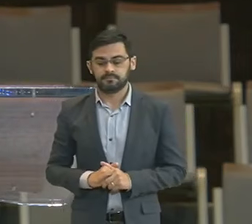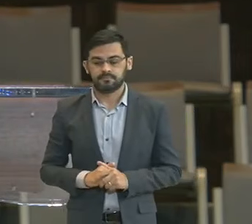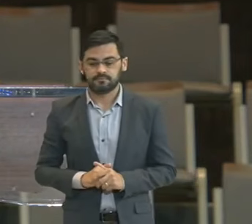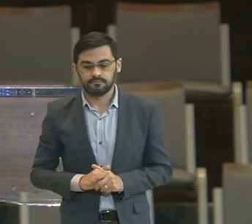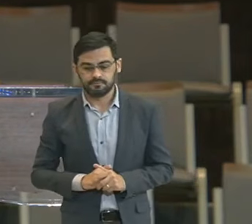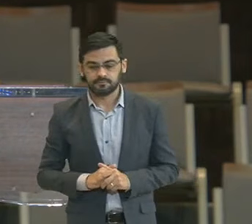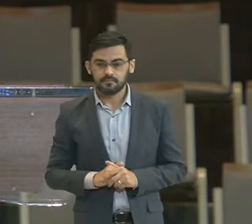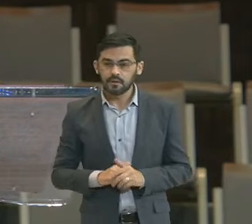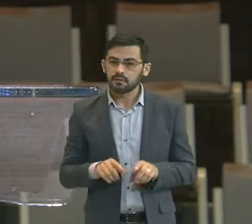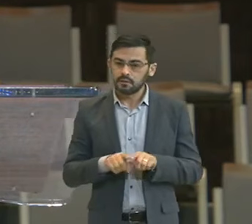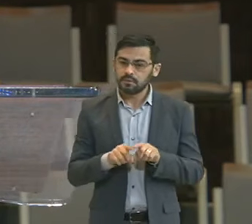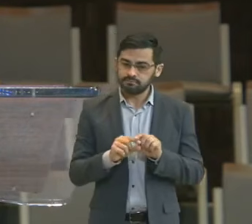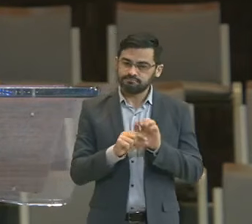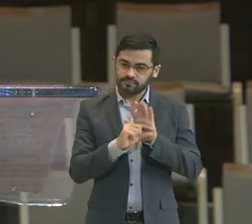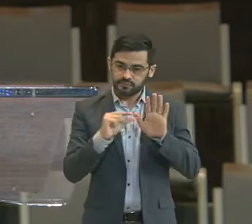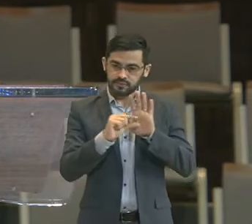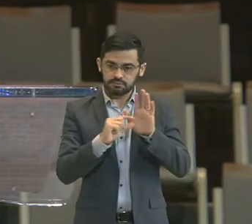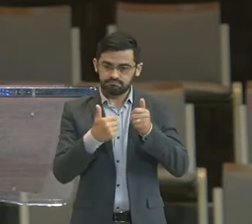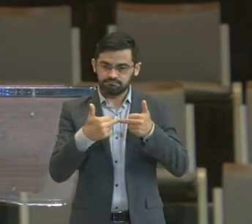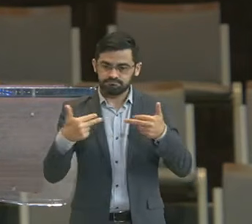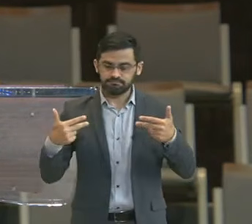que está nesse mesmo versículo,